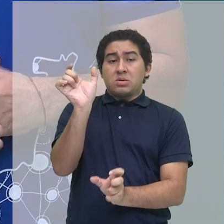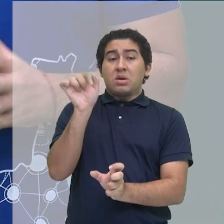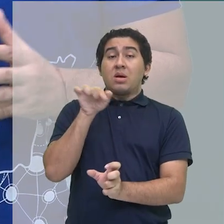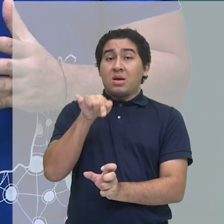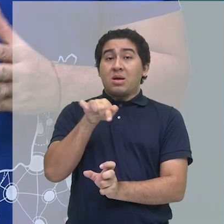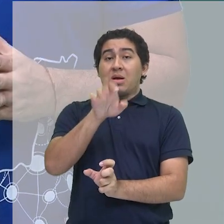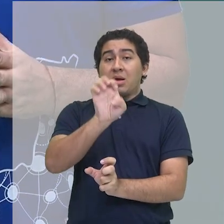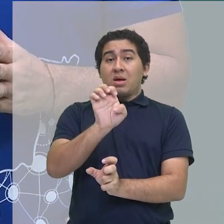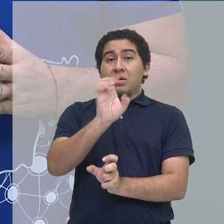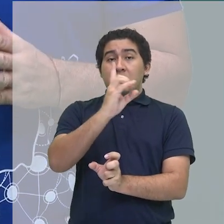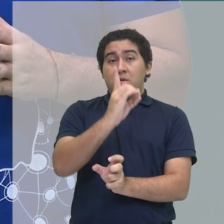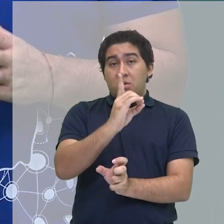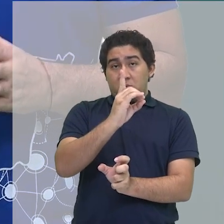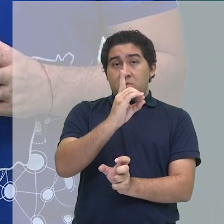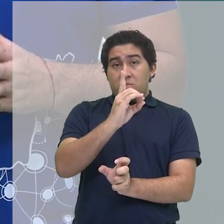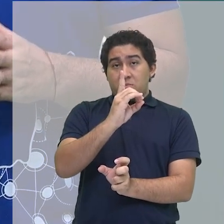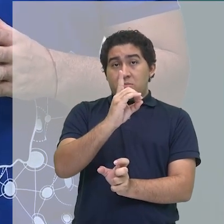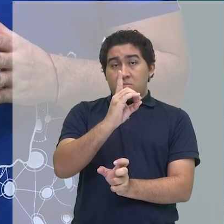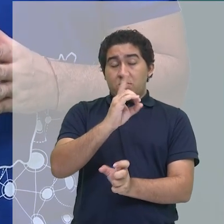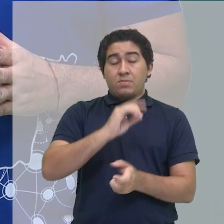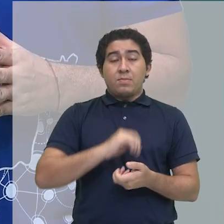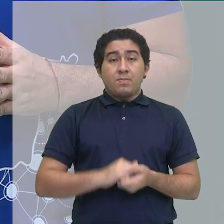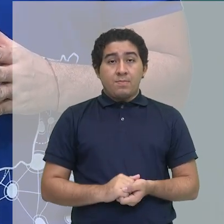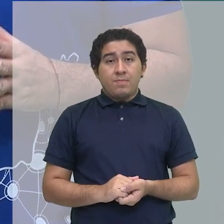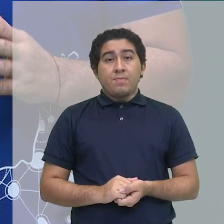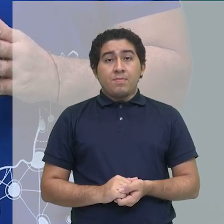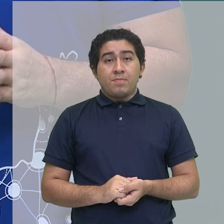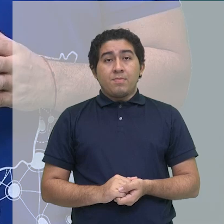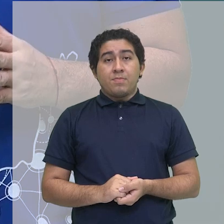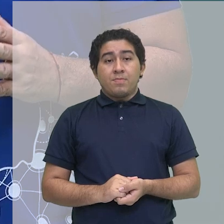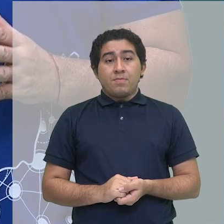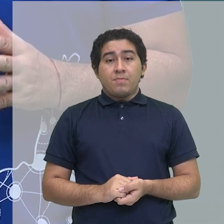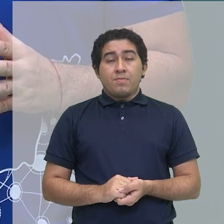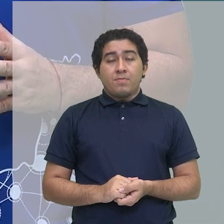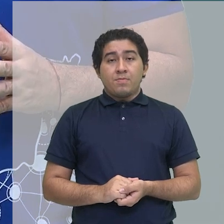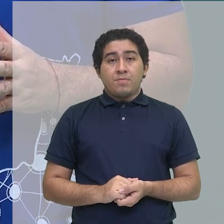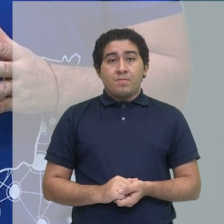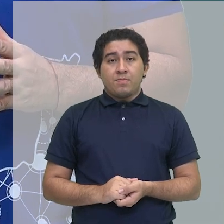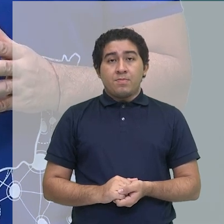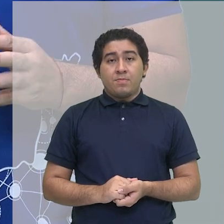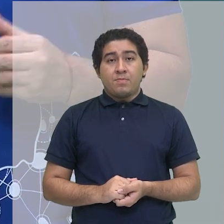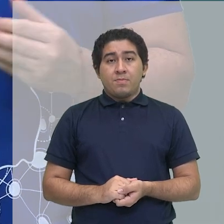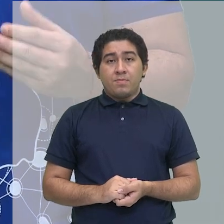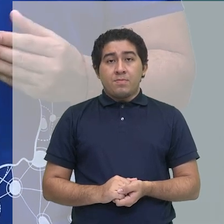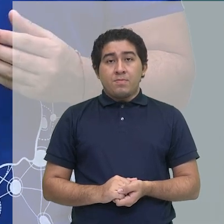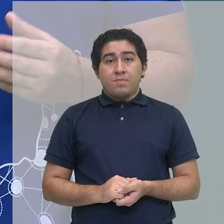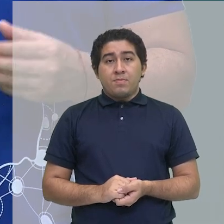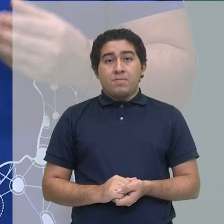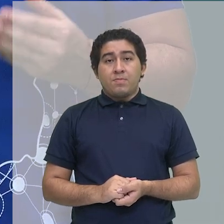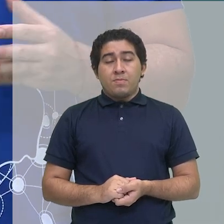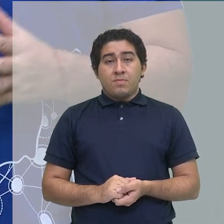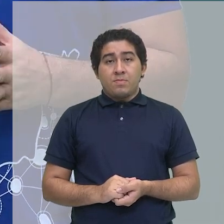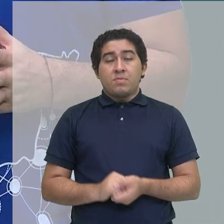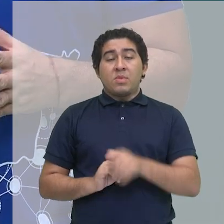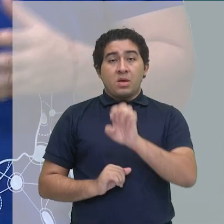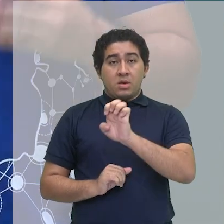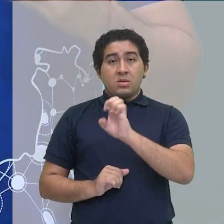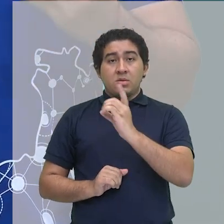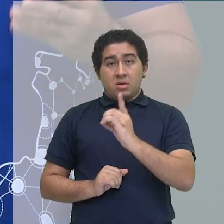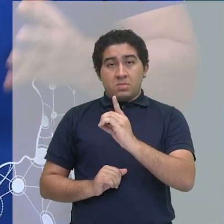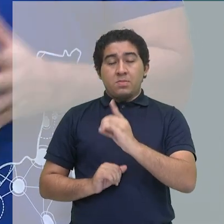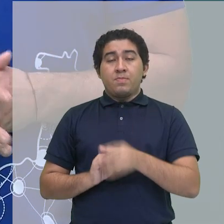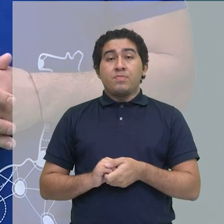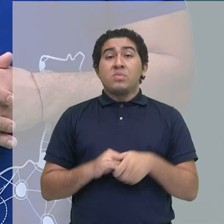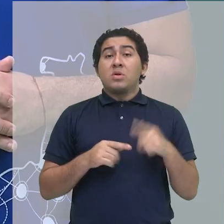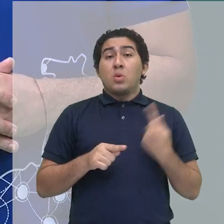mesmo. Eles terminam em ED. ED. Ok? A finalização deles é ED.